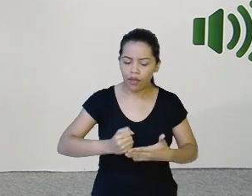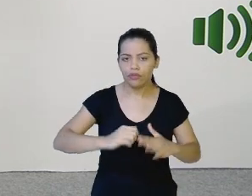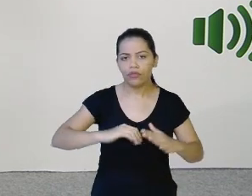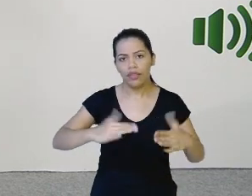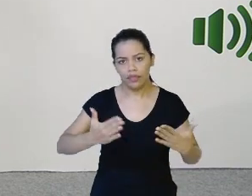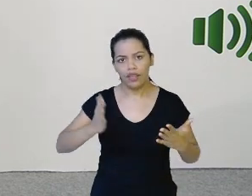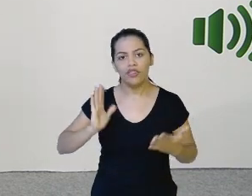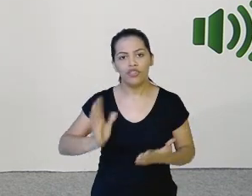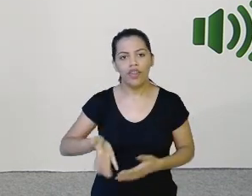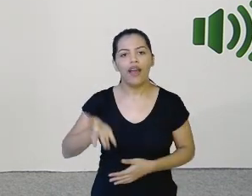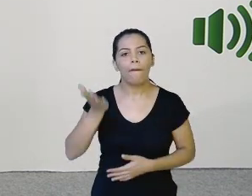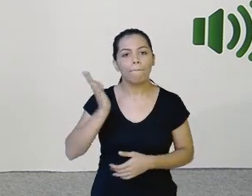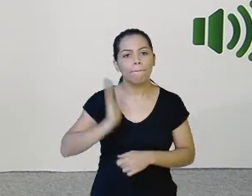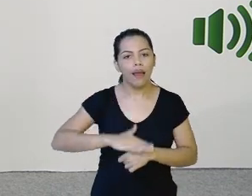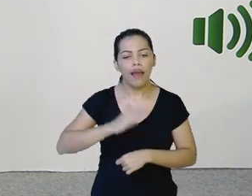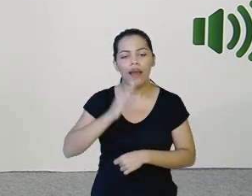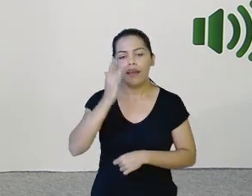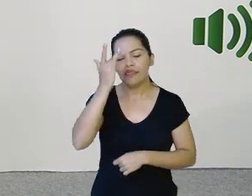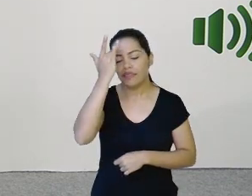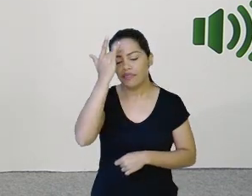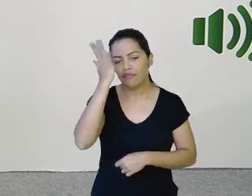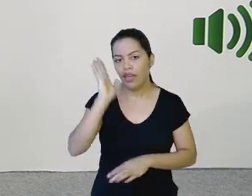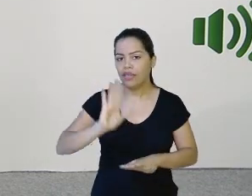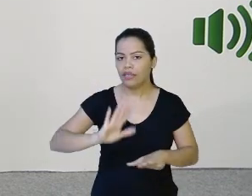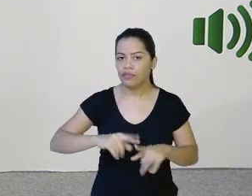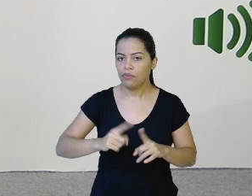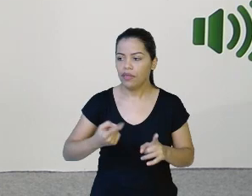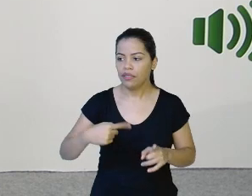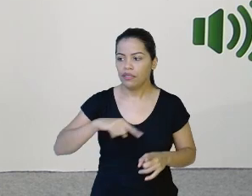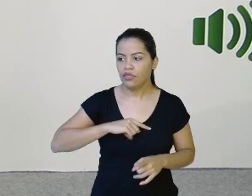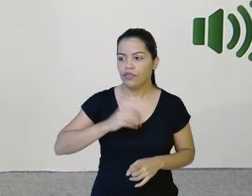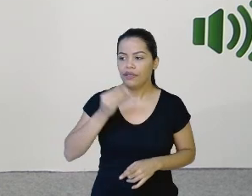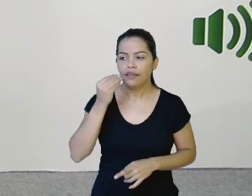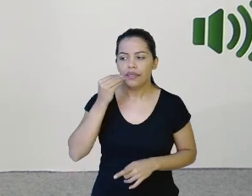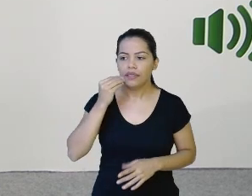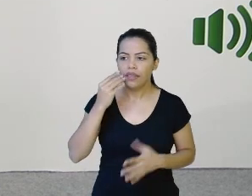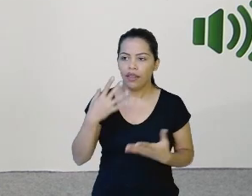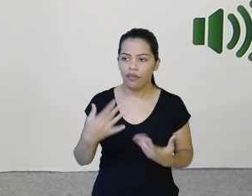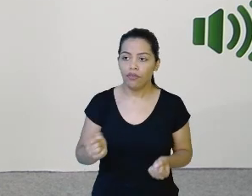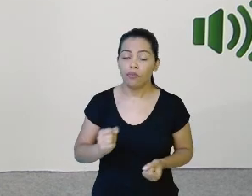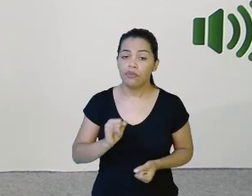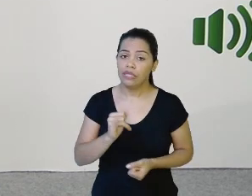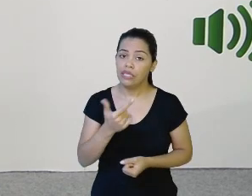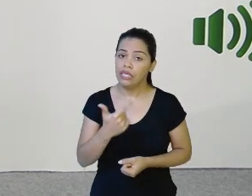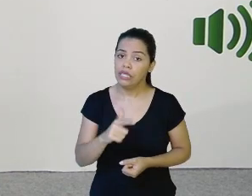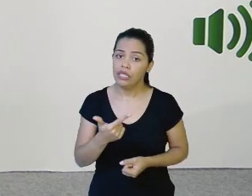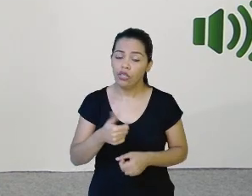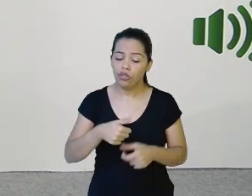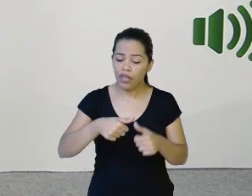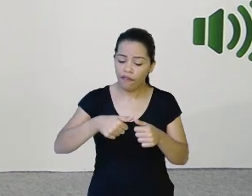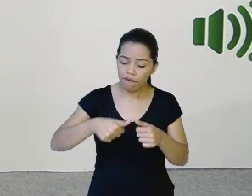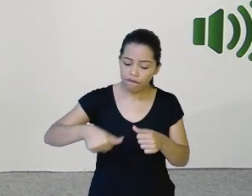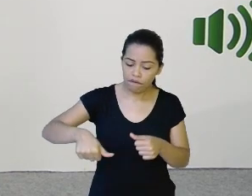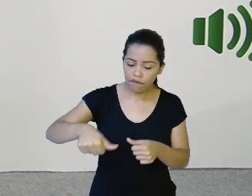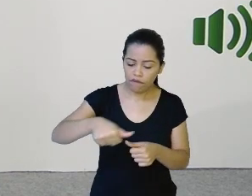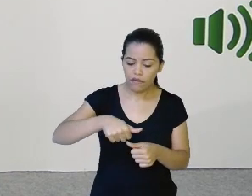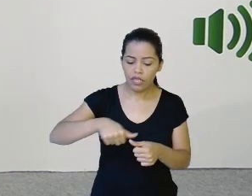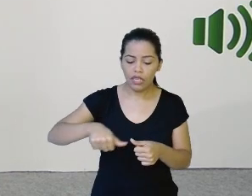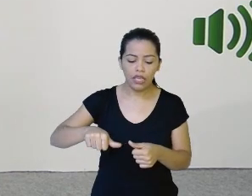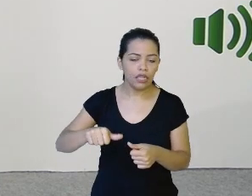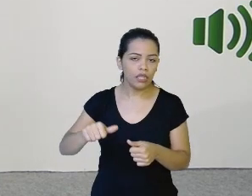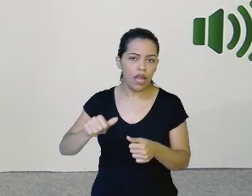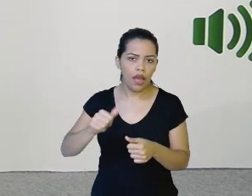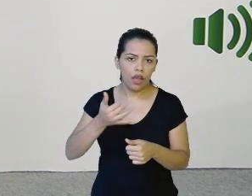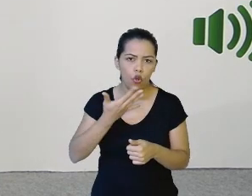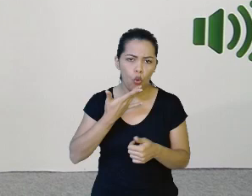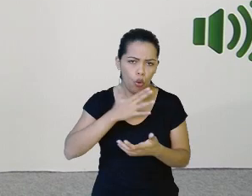já facilita. Mas a gente vai tentar aqui. Vamos lá. Se não tiver a fita colorida, coloca a fita normal mesmo e